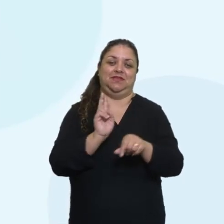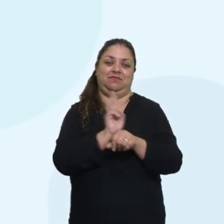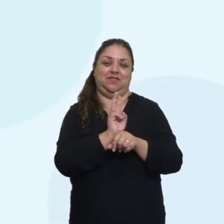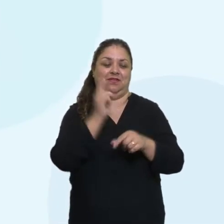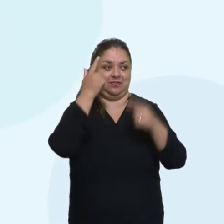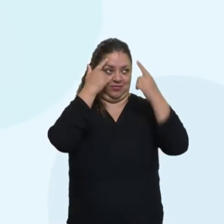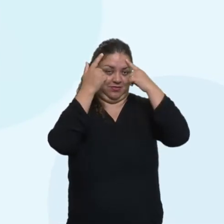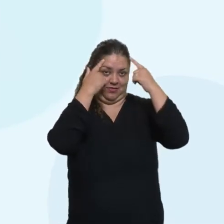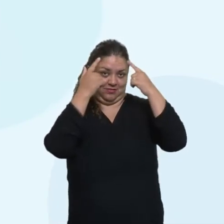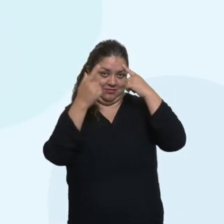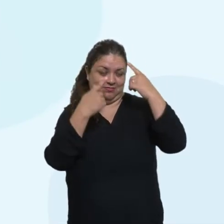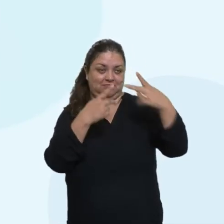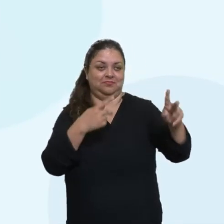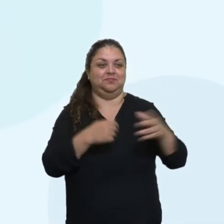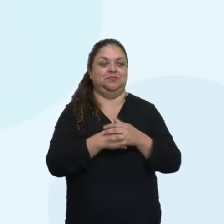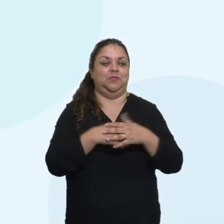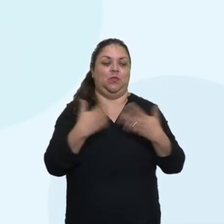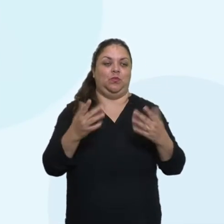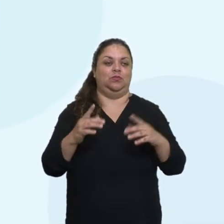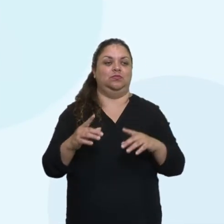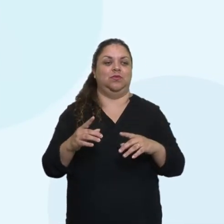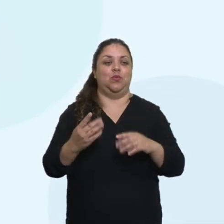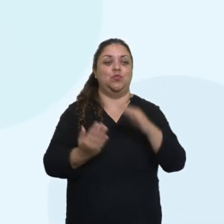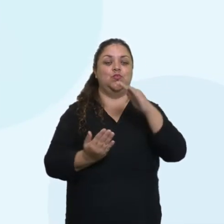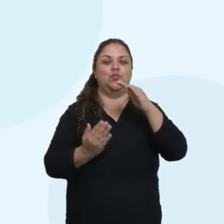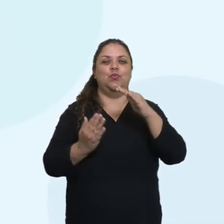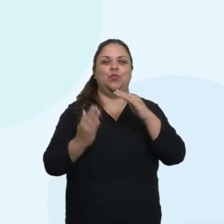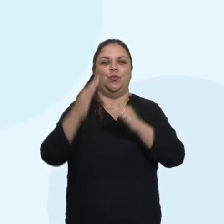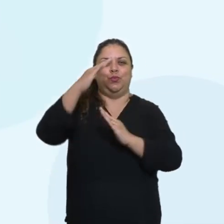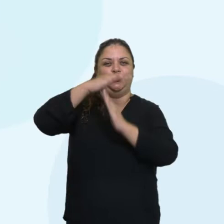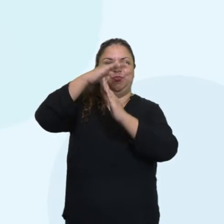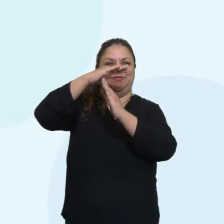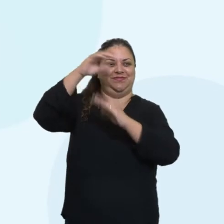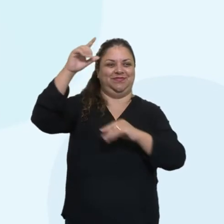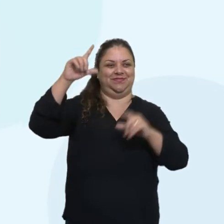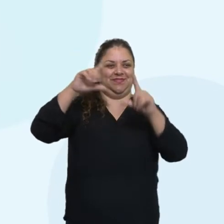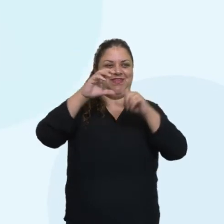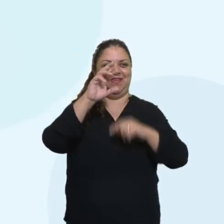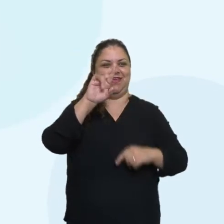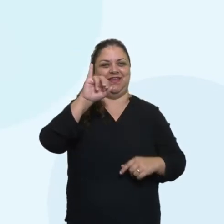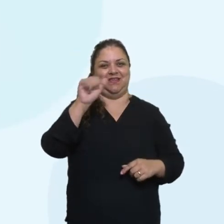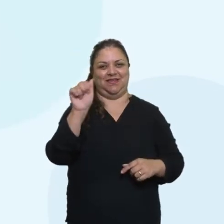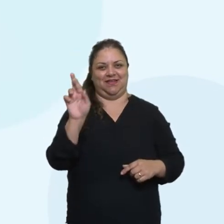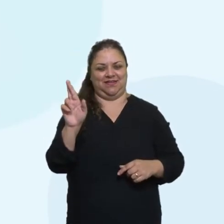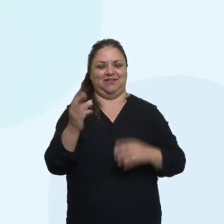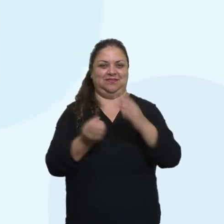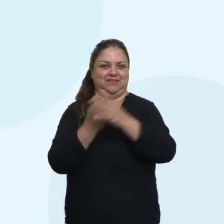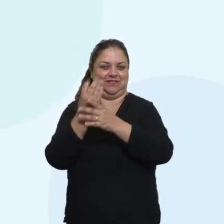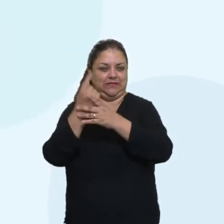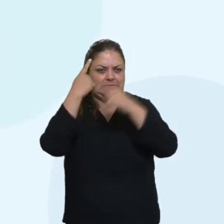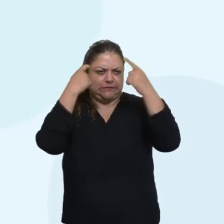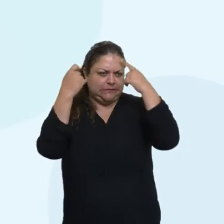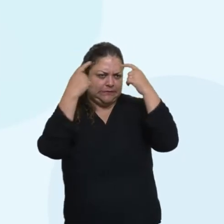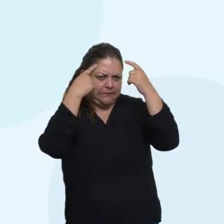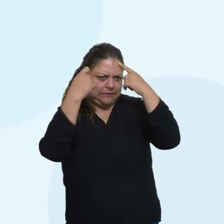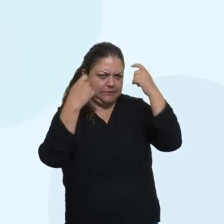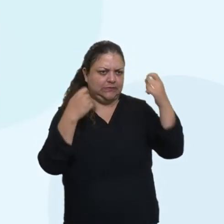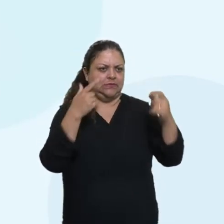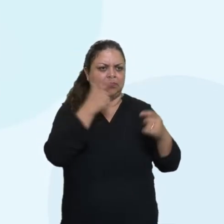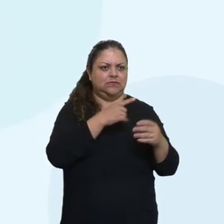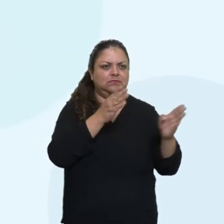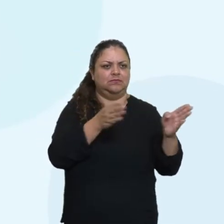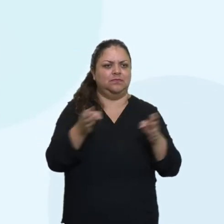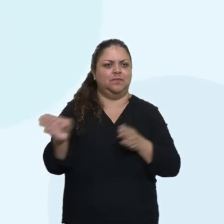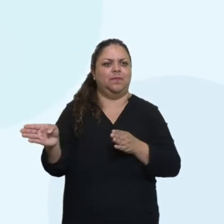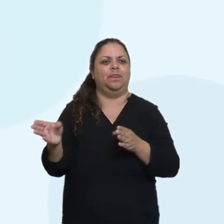e por fim criar né compilar informações agrupadas em uma maneira diferente pela combinação de elementos em um novo